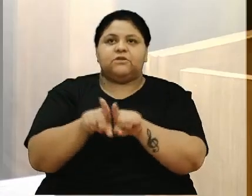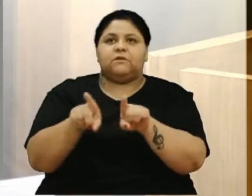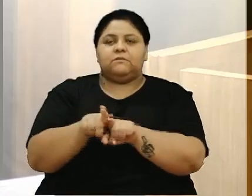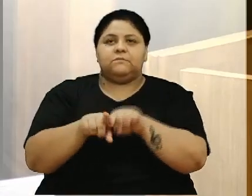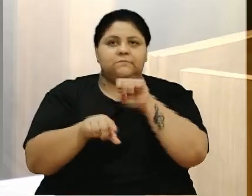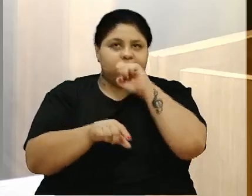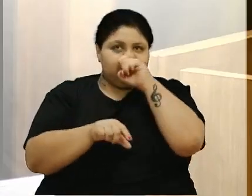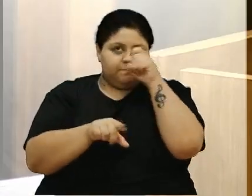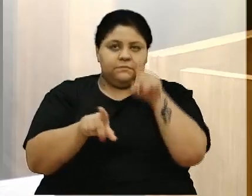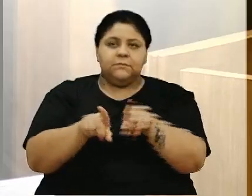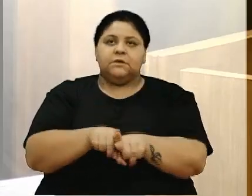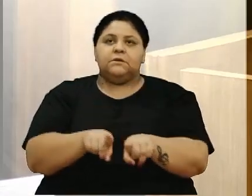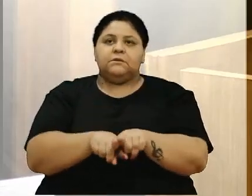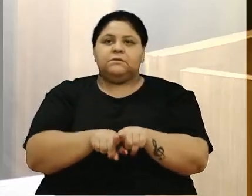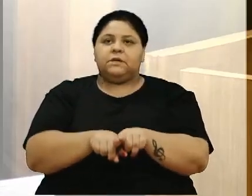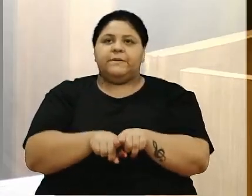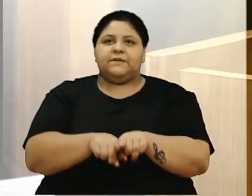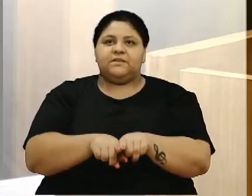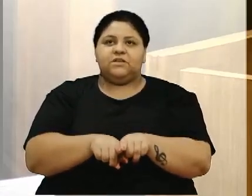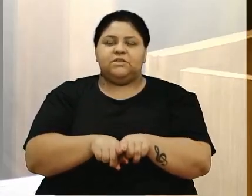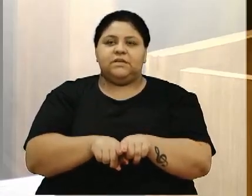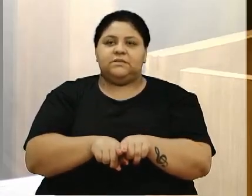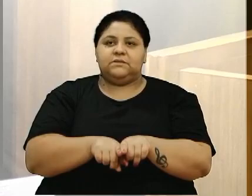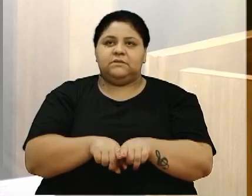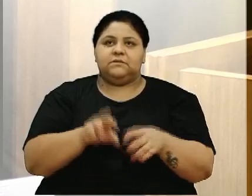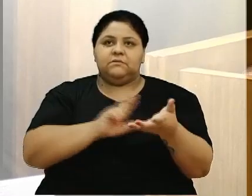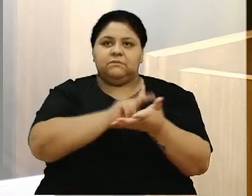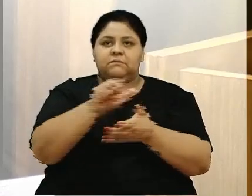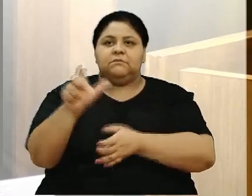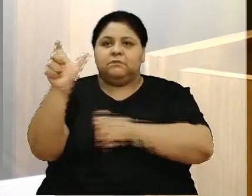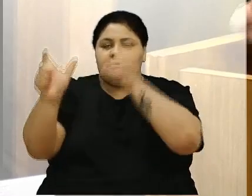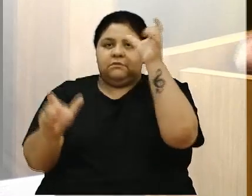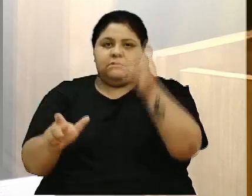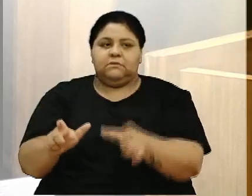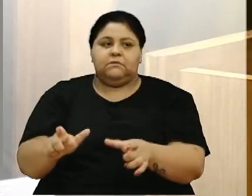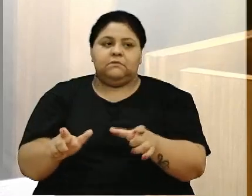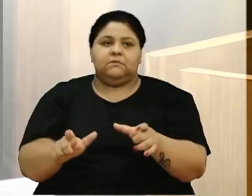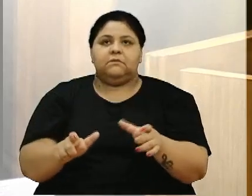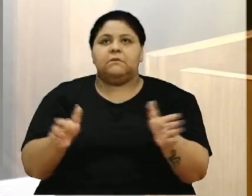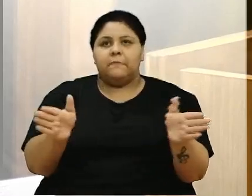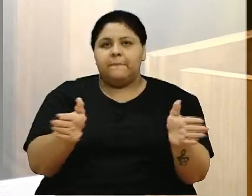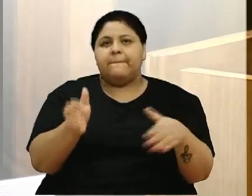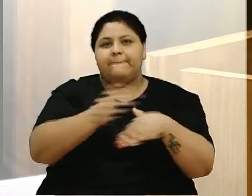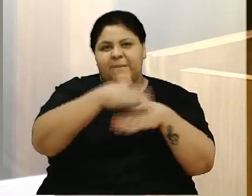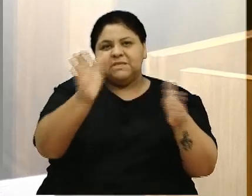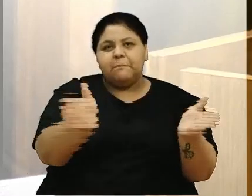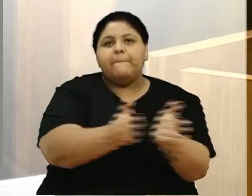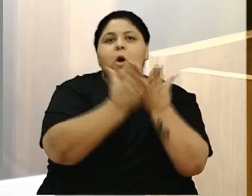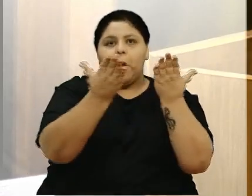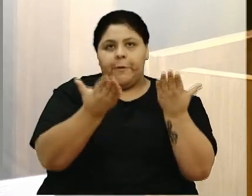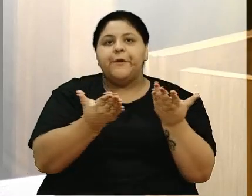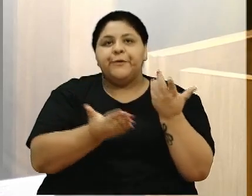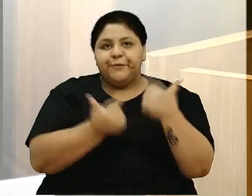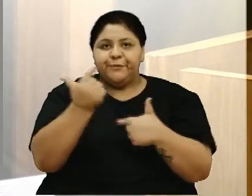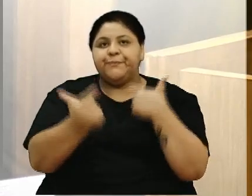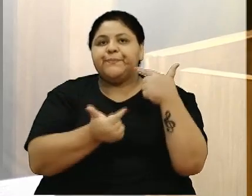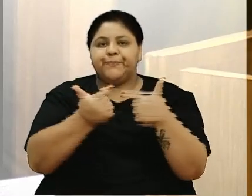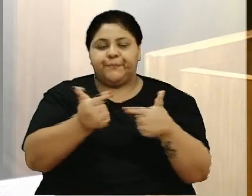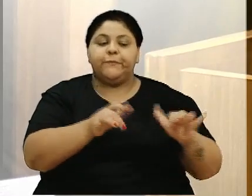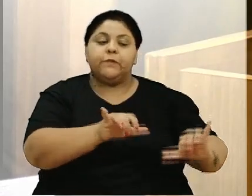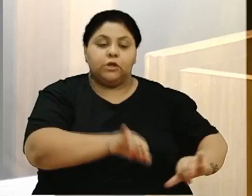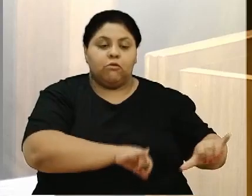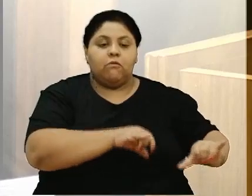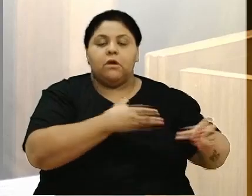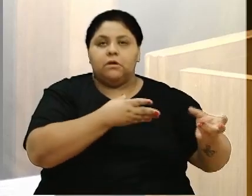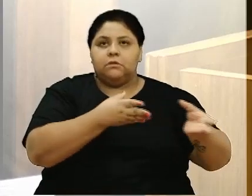e diversas pessoas em nossa cidade, o povo mais carente, o povo mais humilde, os trabalhadores, sofreram